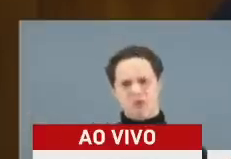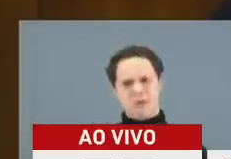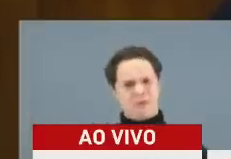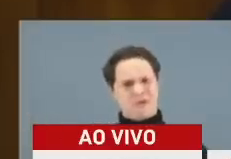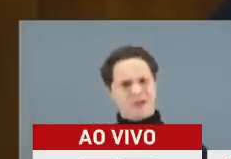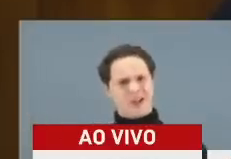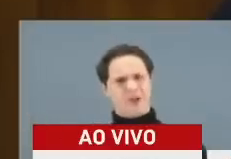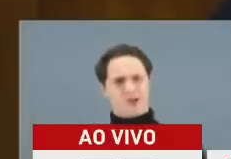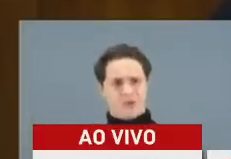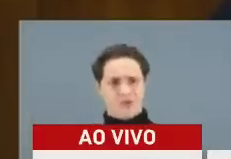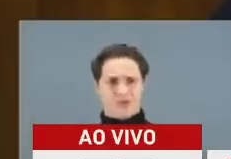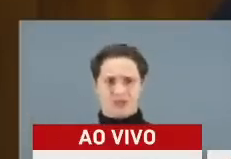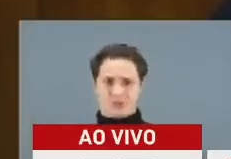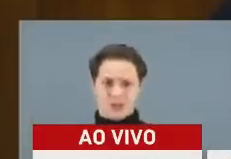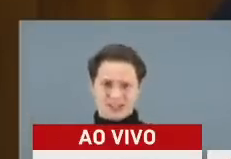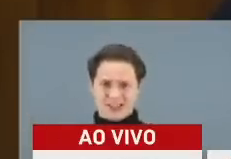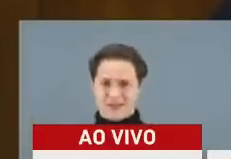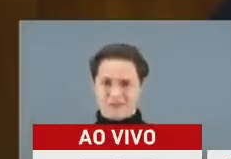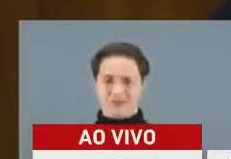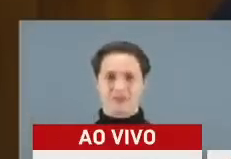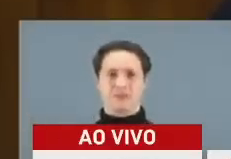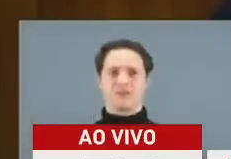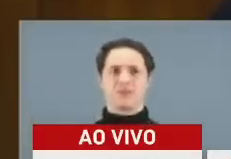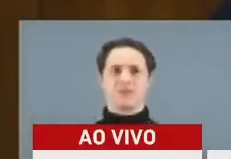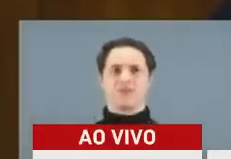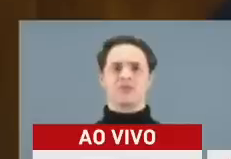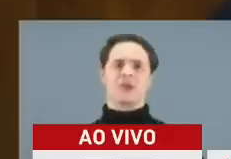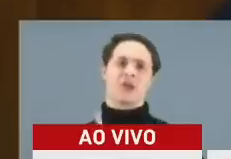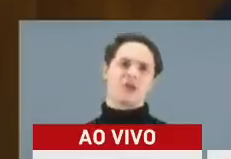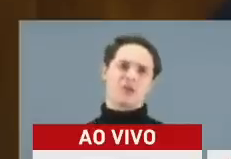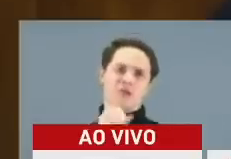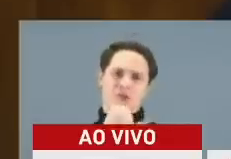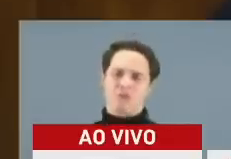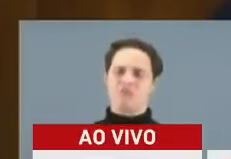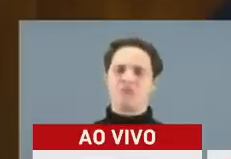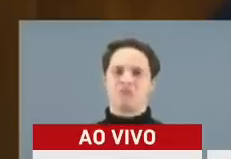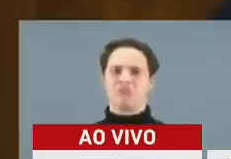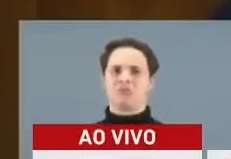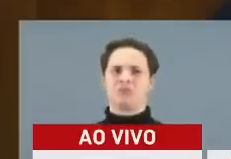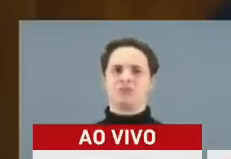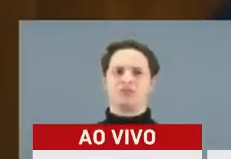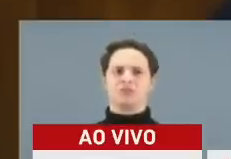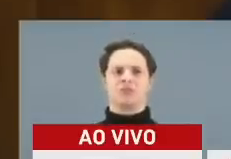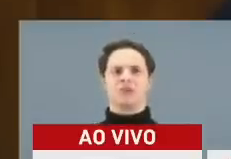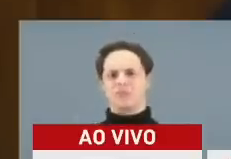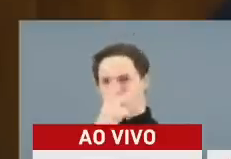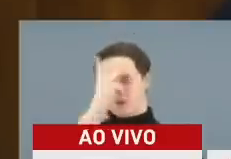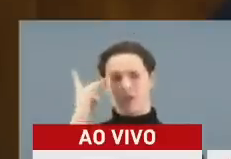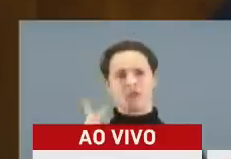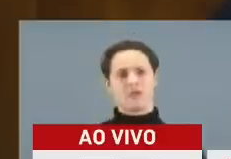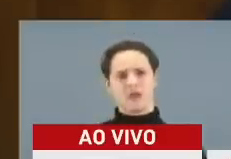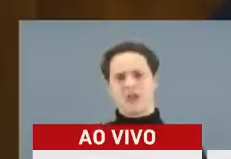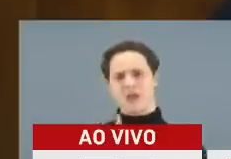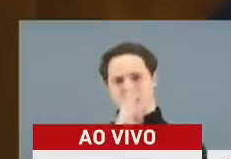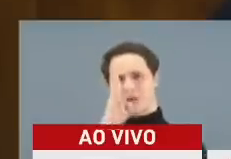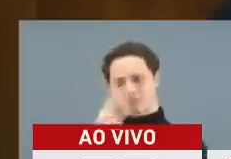de conversa de WhatsApp, que são lamentáveis. Mas quem nunca comete exageros ali